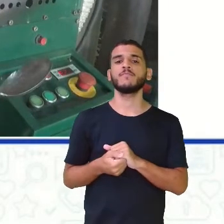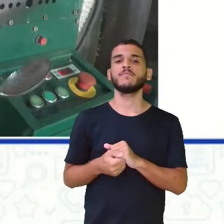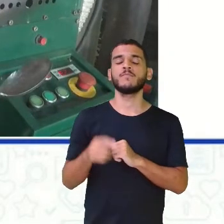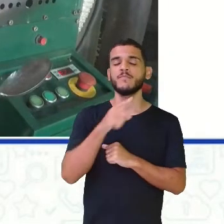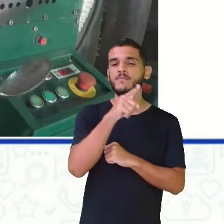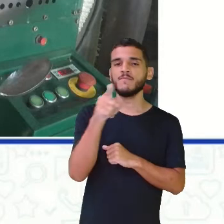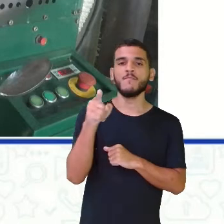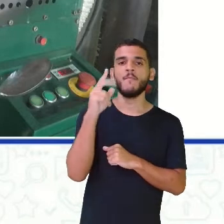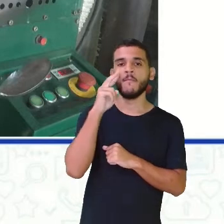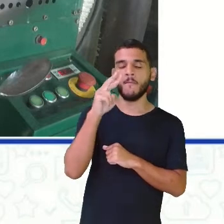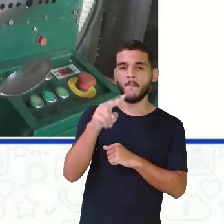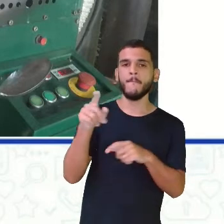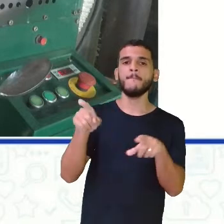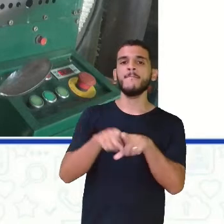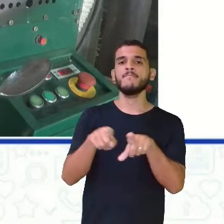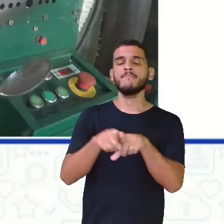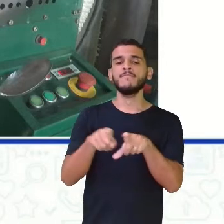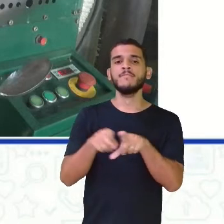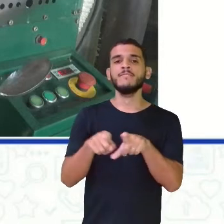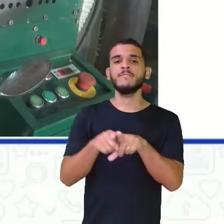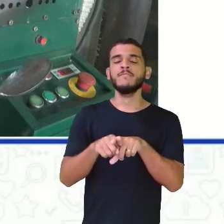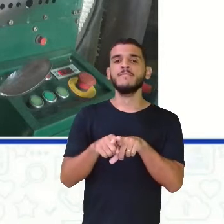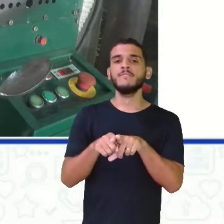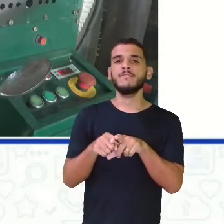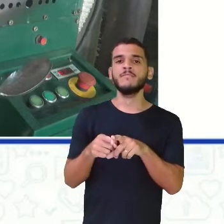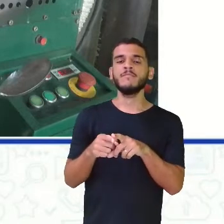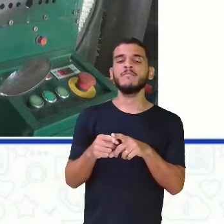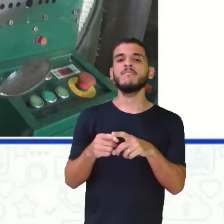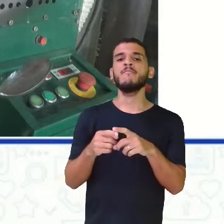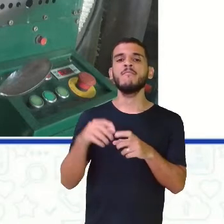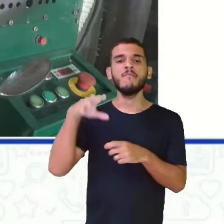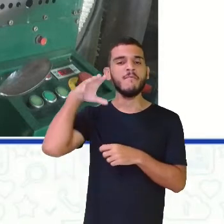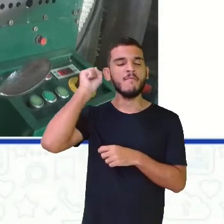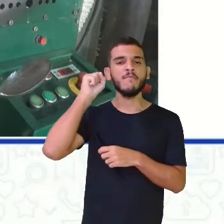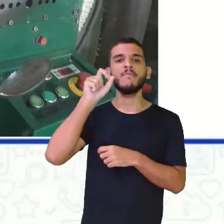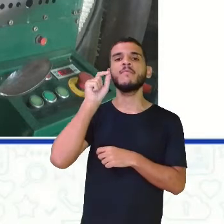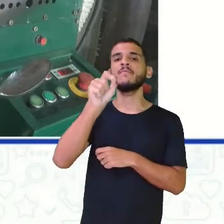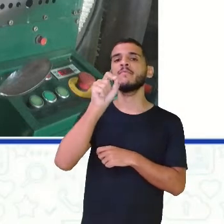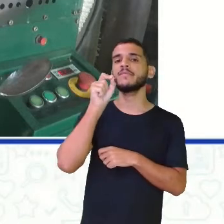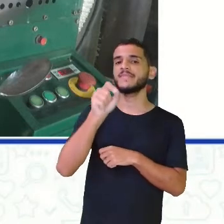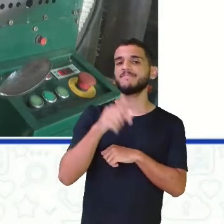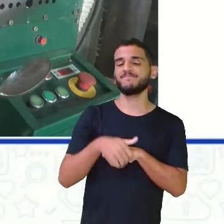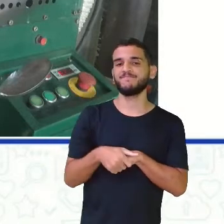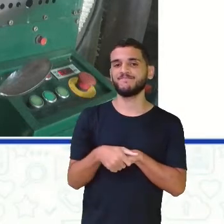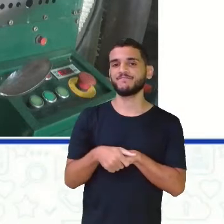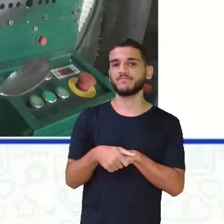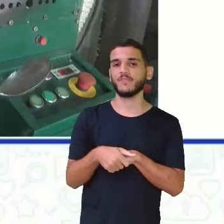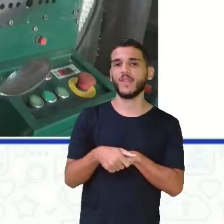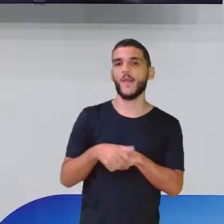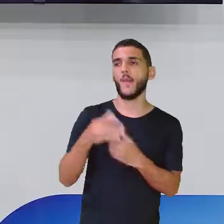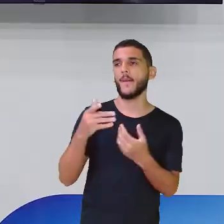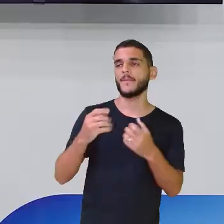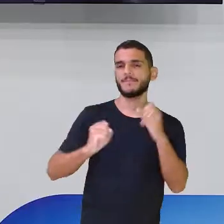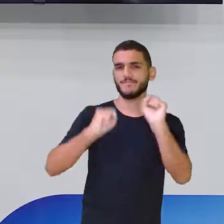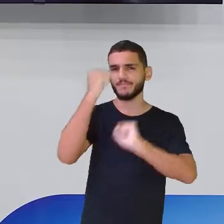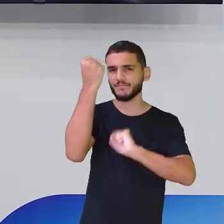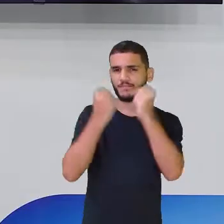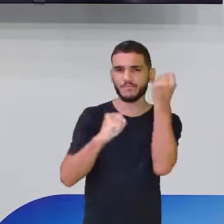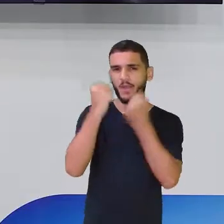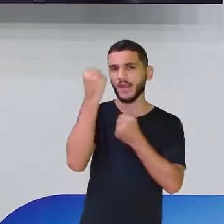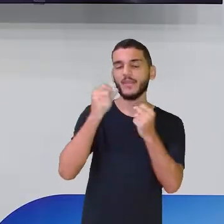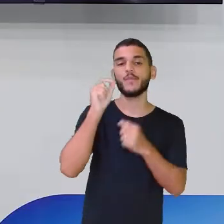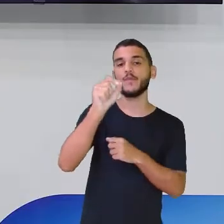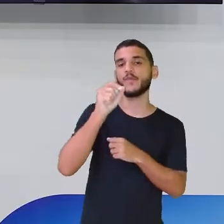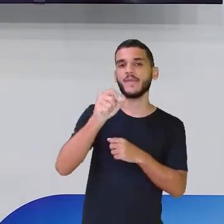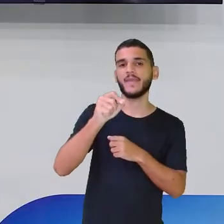um motor, uma máquina de moer café. Então, ela produz uma sonoridade. E